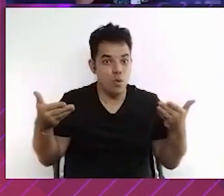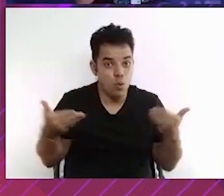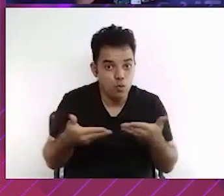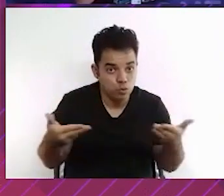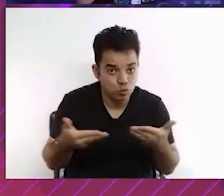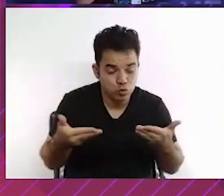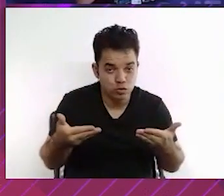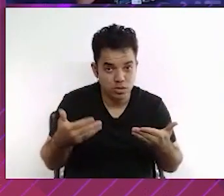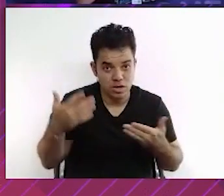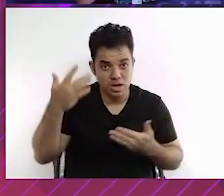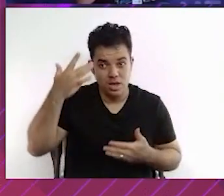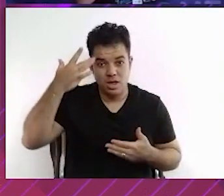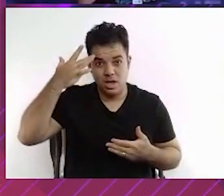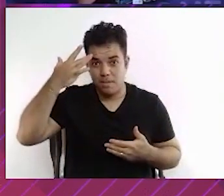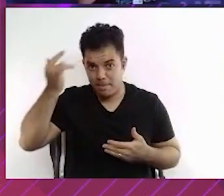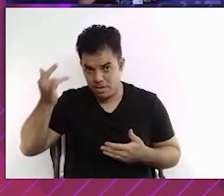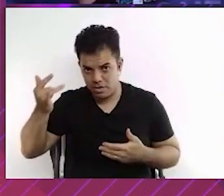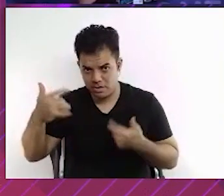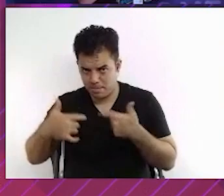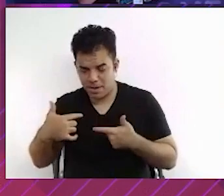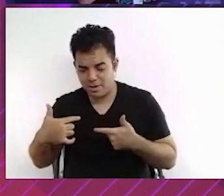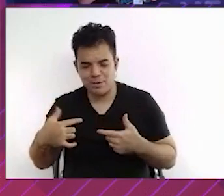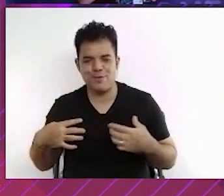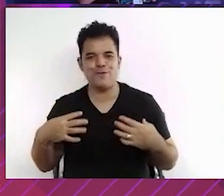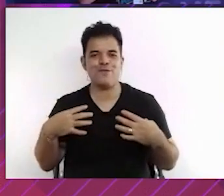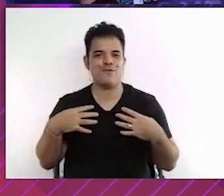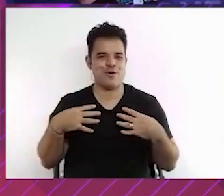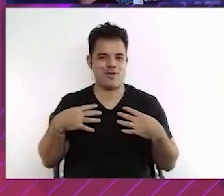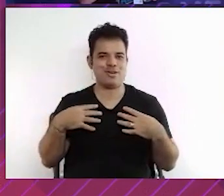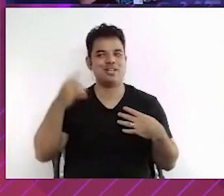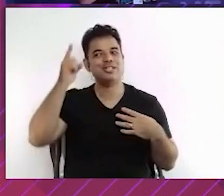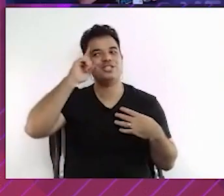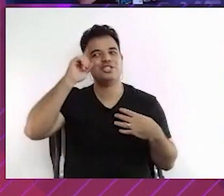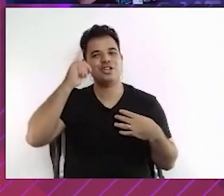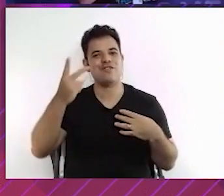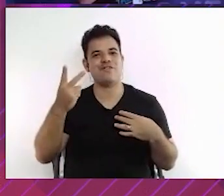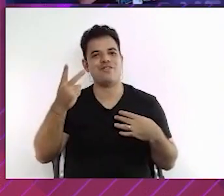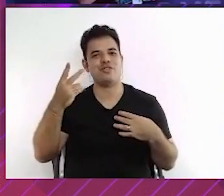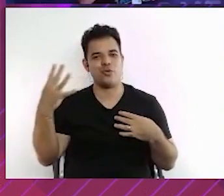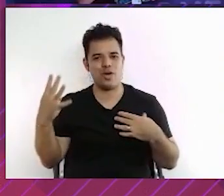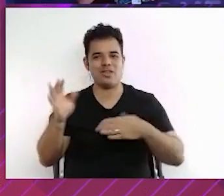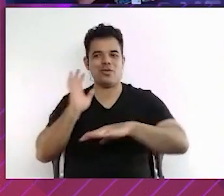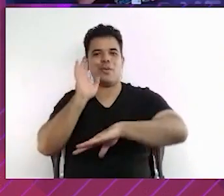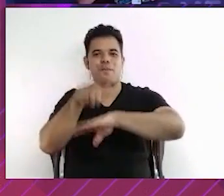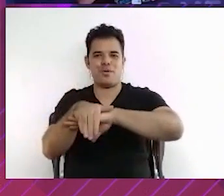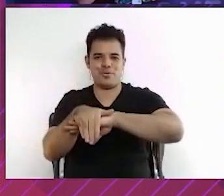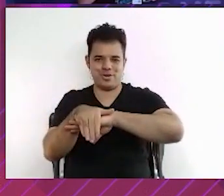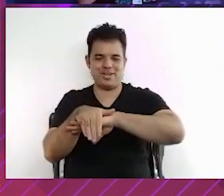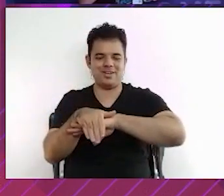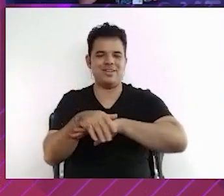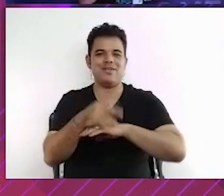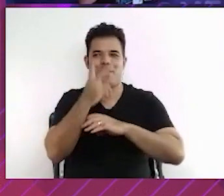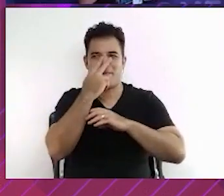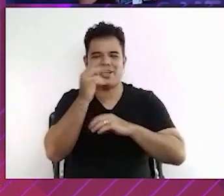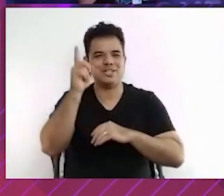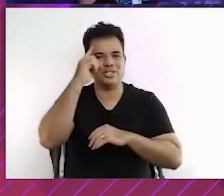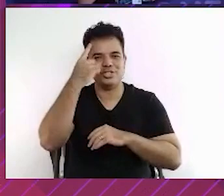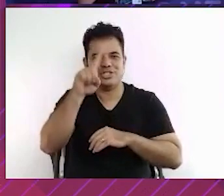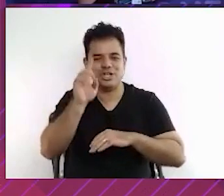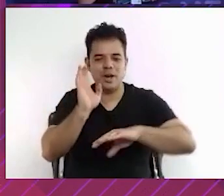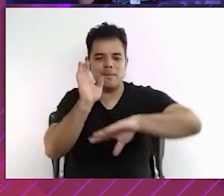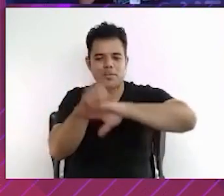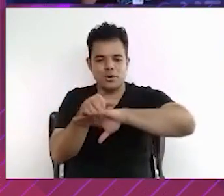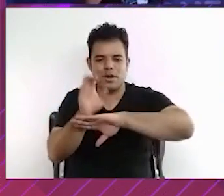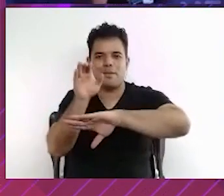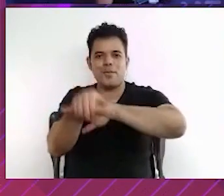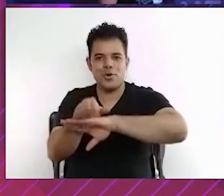vai estar na escala amanhã, ele vai estar na escala no dia 24, pula um dia. 12 por 36 significa isso. Eles trabalham 12